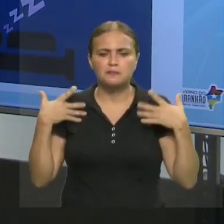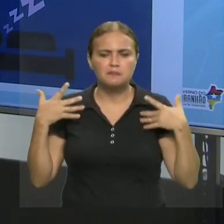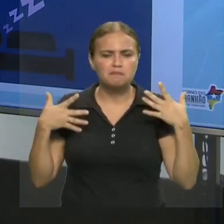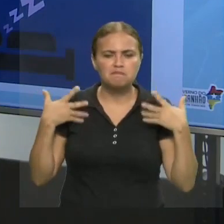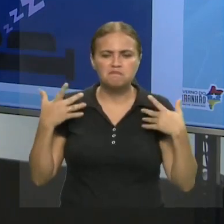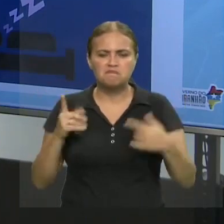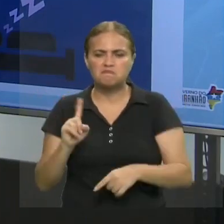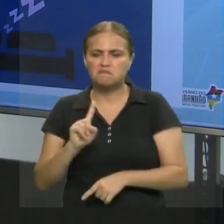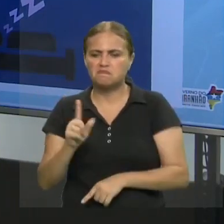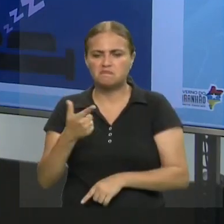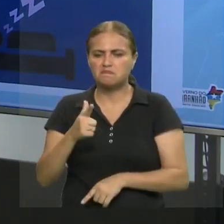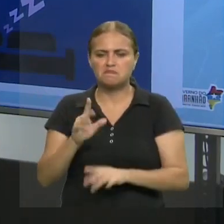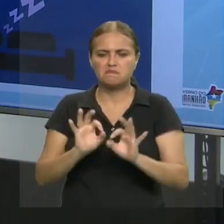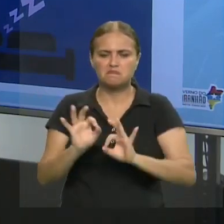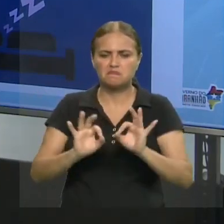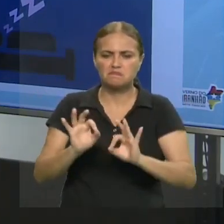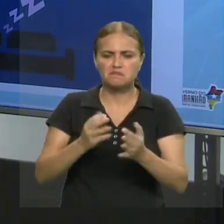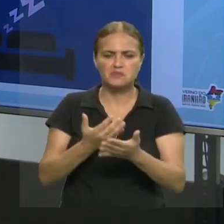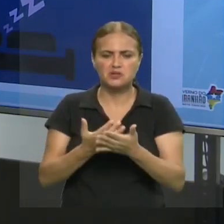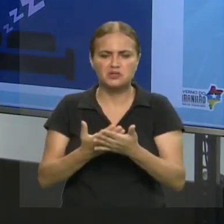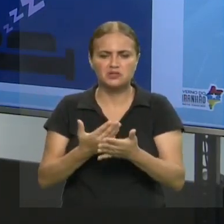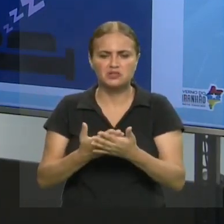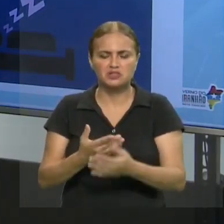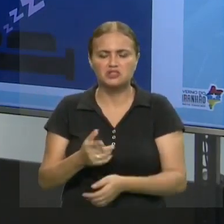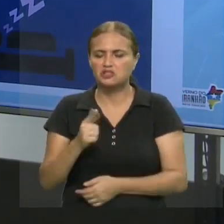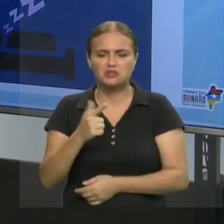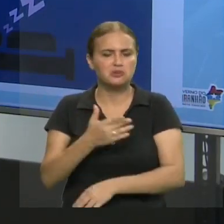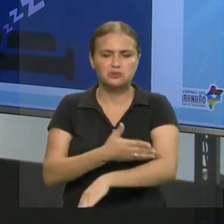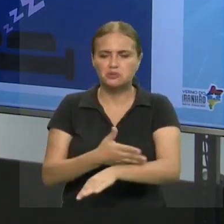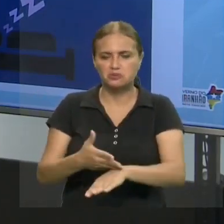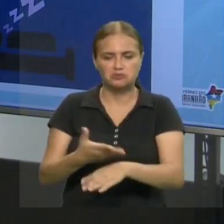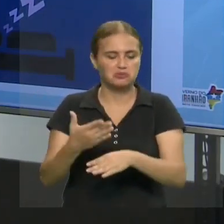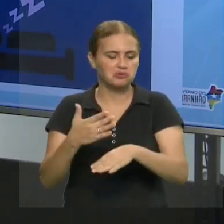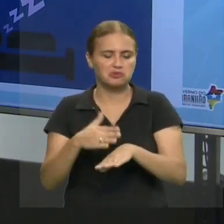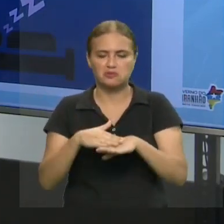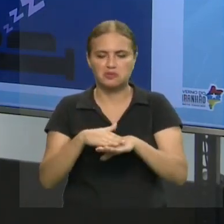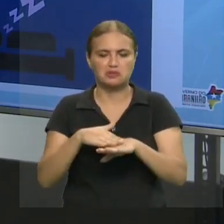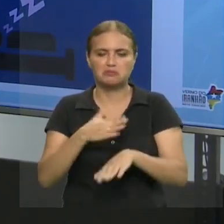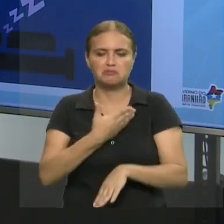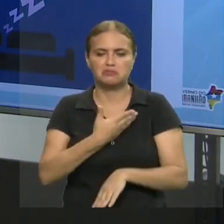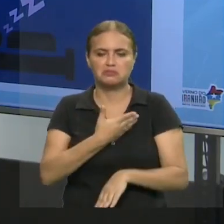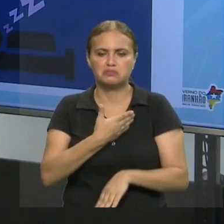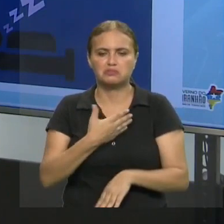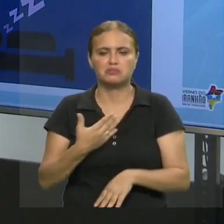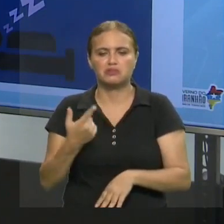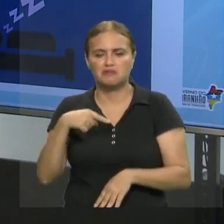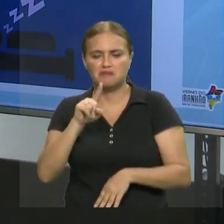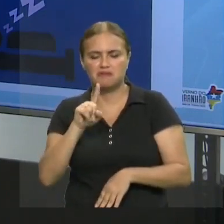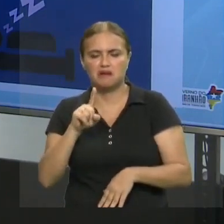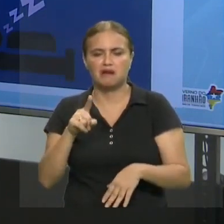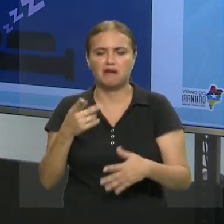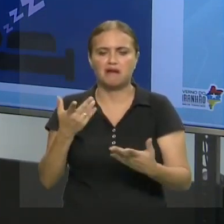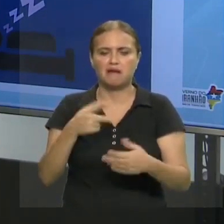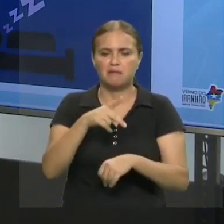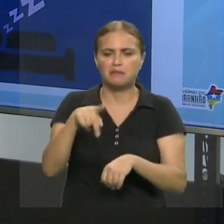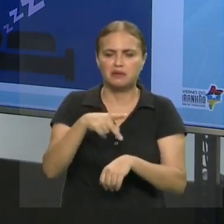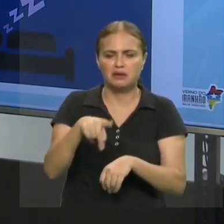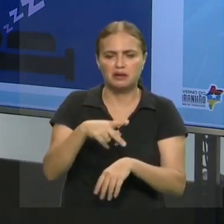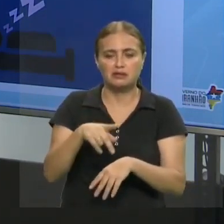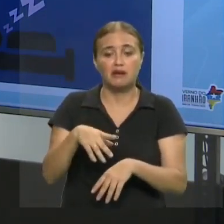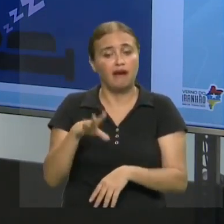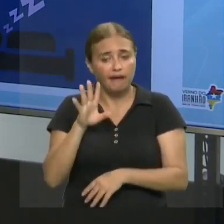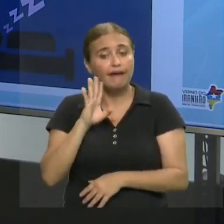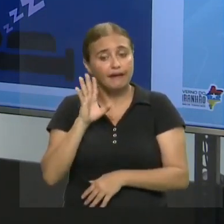para estudar. Eu tenho hábito de sair e conversar com meus amigos, ir para a praça, essas coisas todas. São coisas